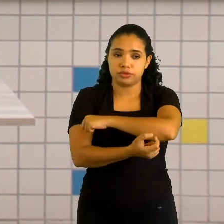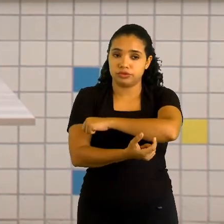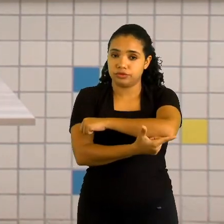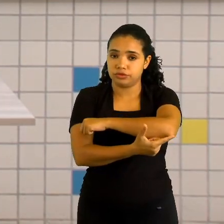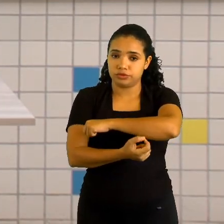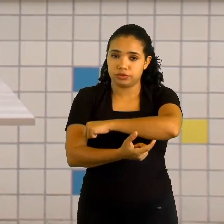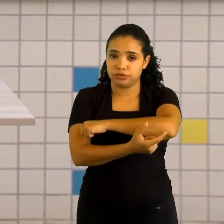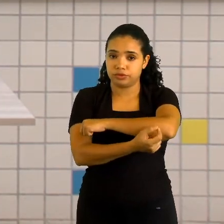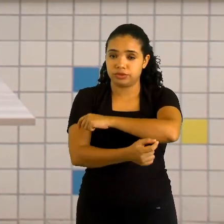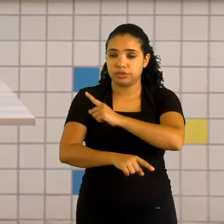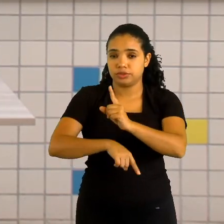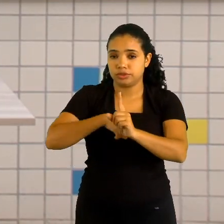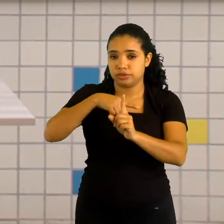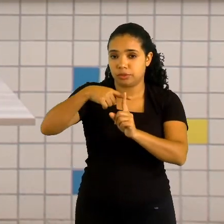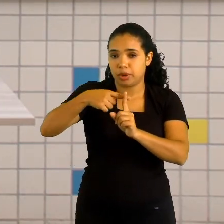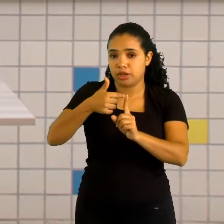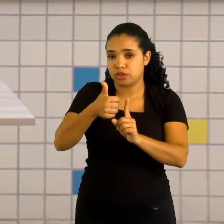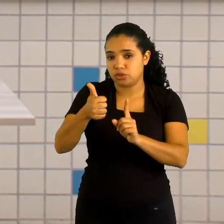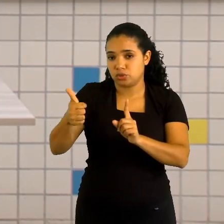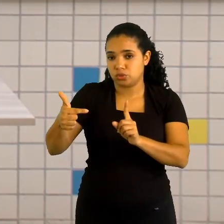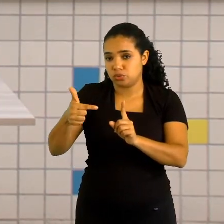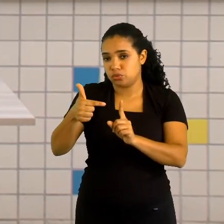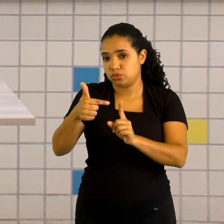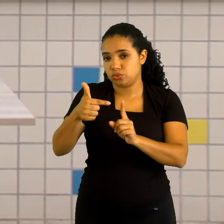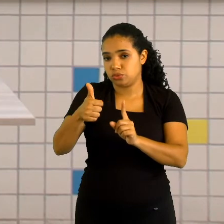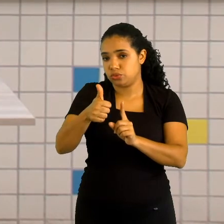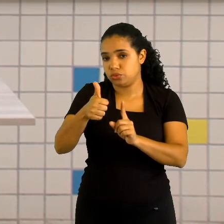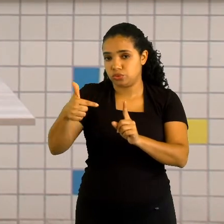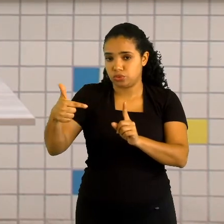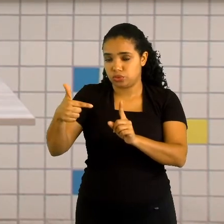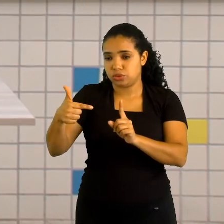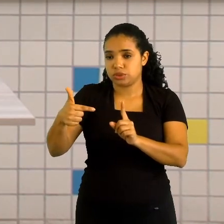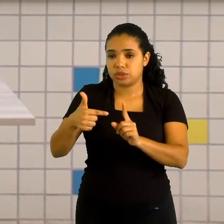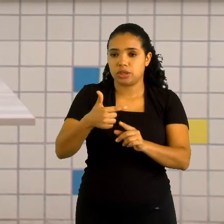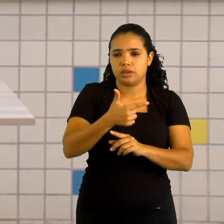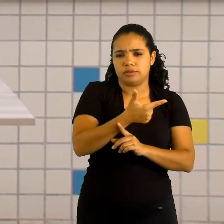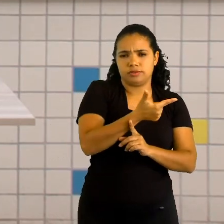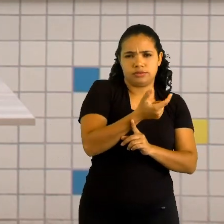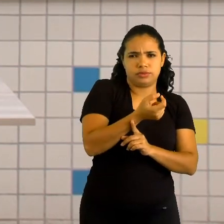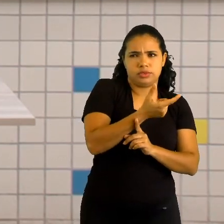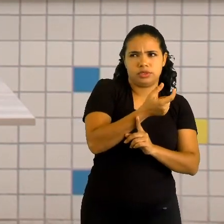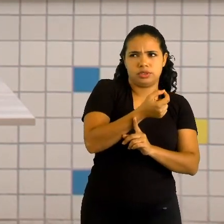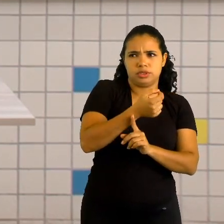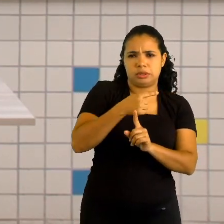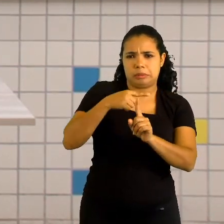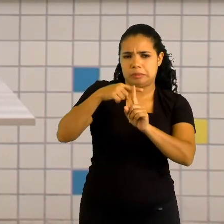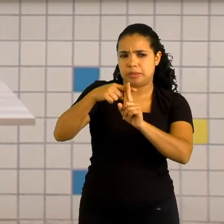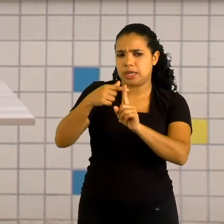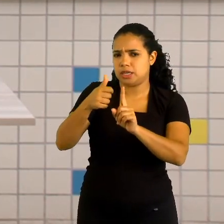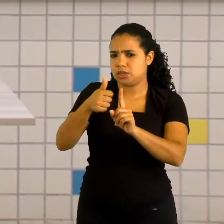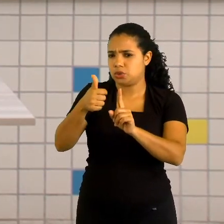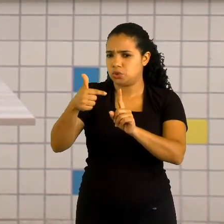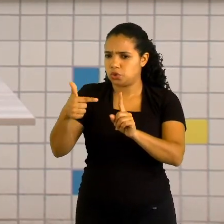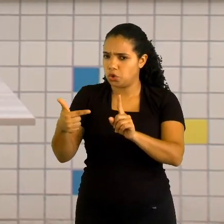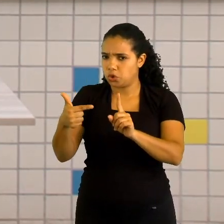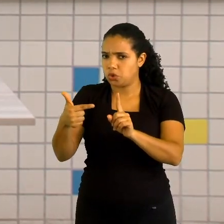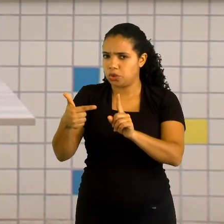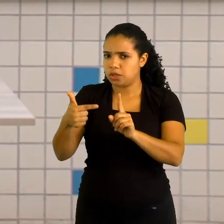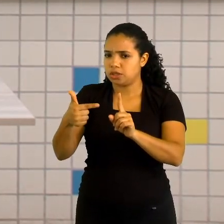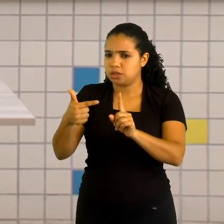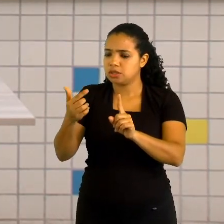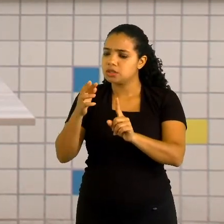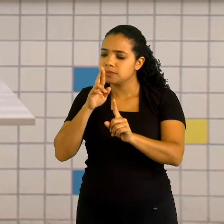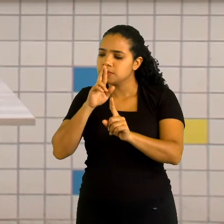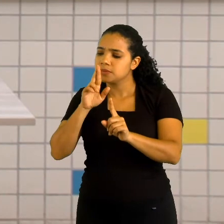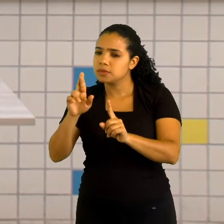mais 12. Vamos lá. Então, ele começa em qual número? 20, está bem aqui. E ele vai ter que